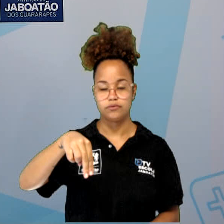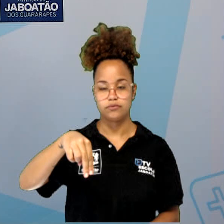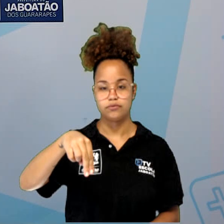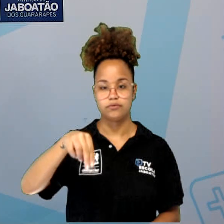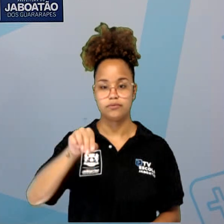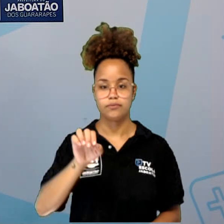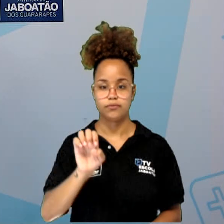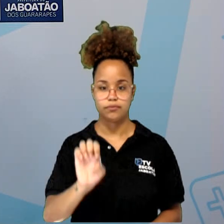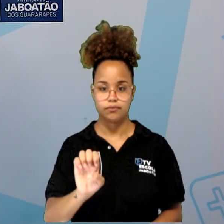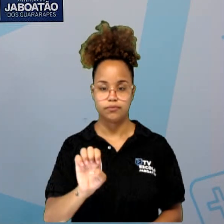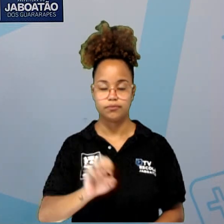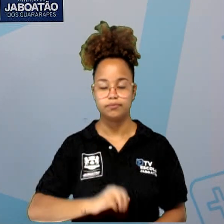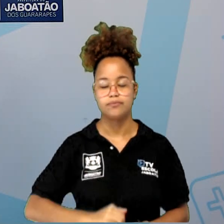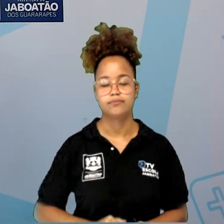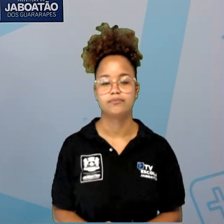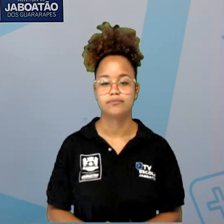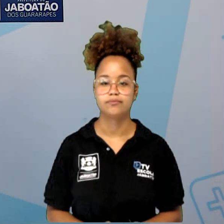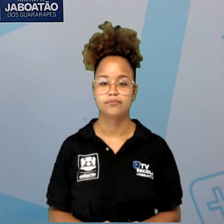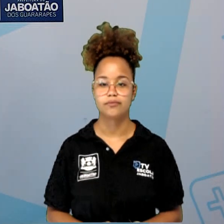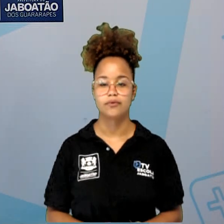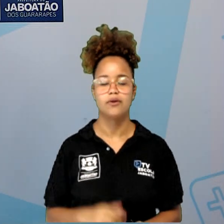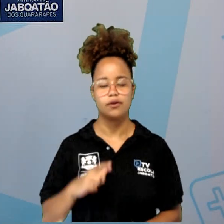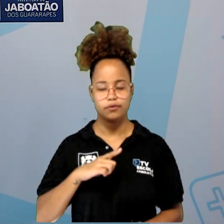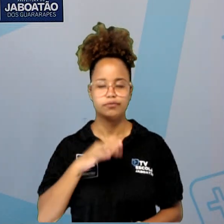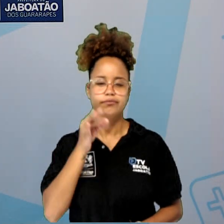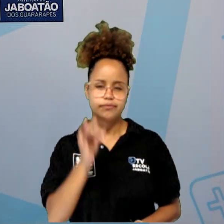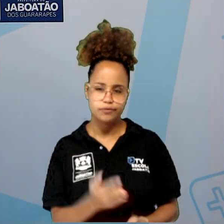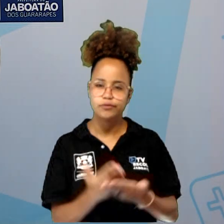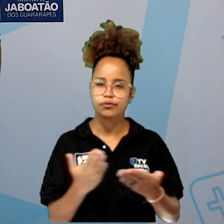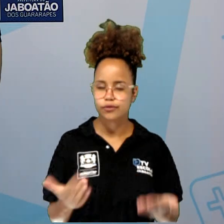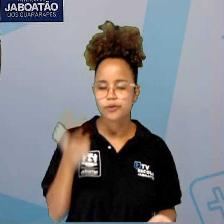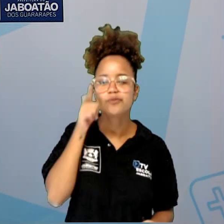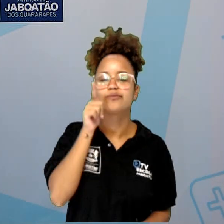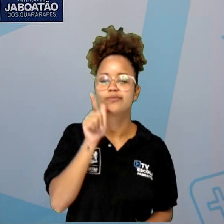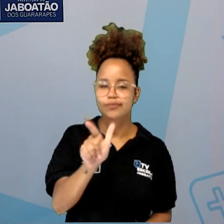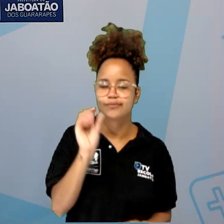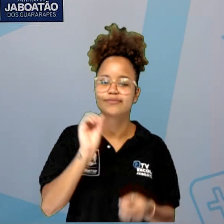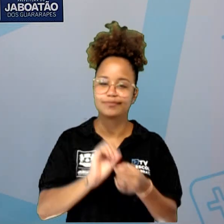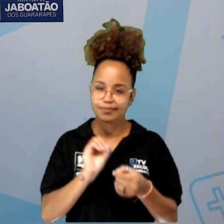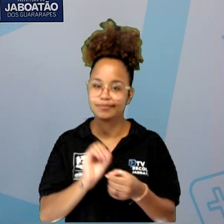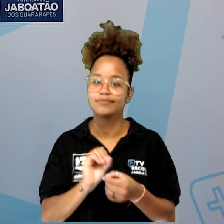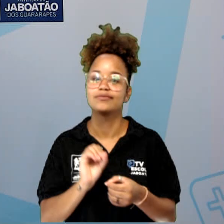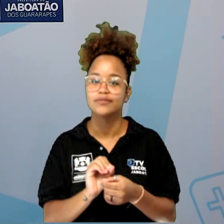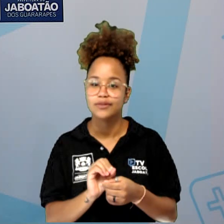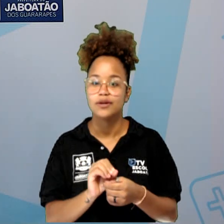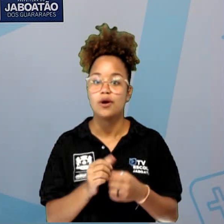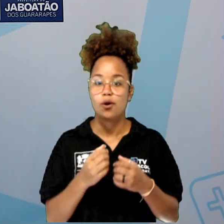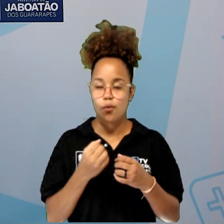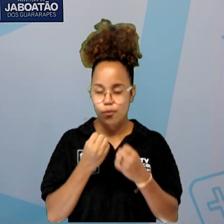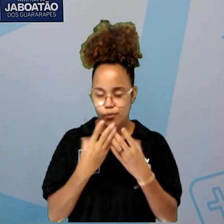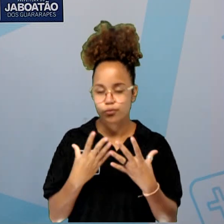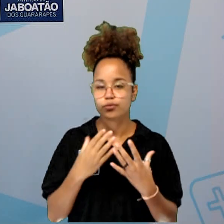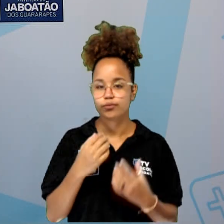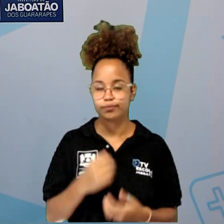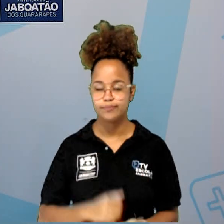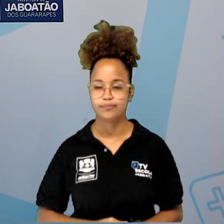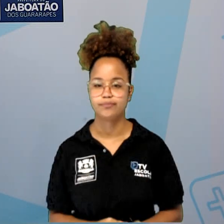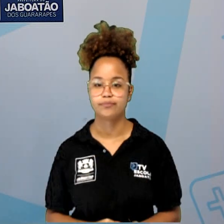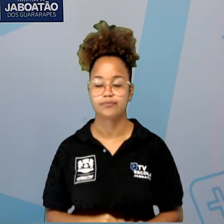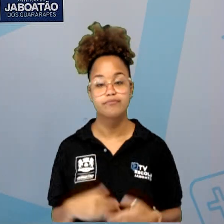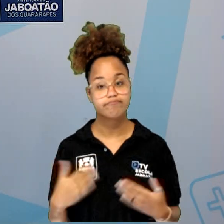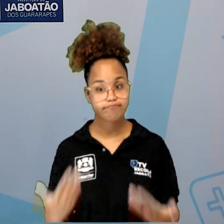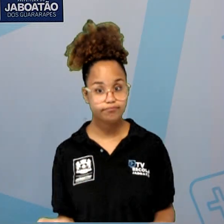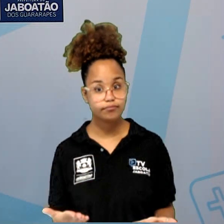N, E. Tenho certeza que vocês conseguiram fazer isso com uma grande excelência.